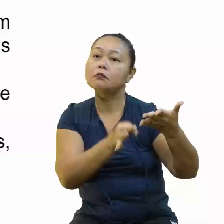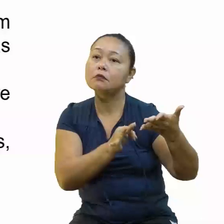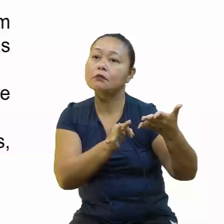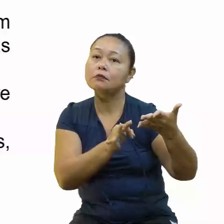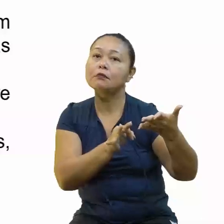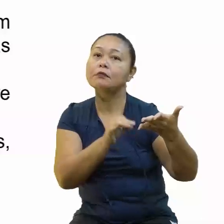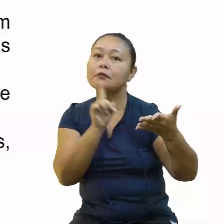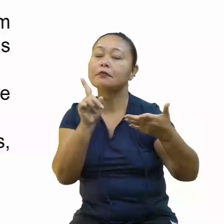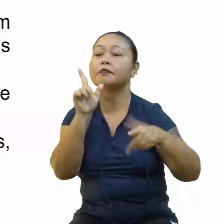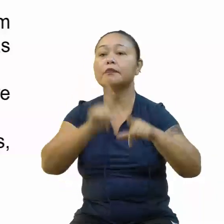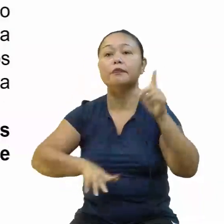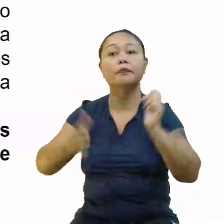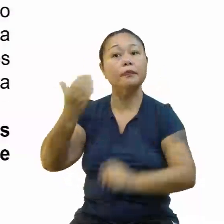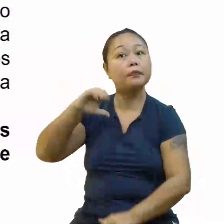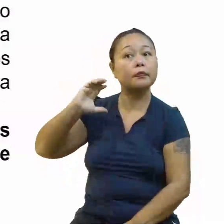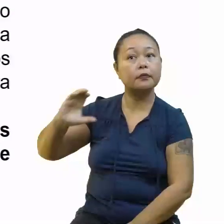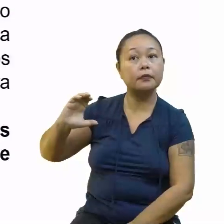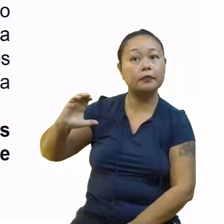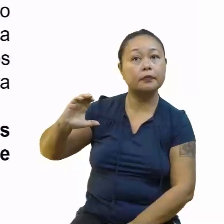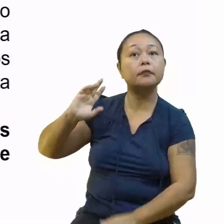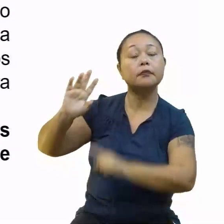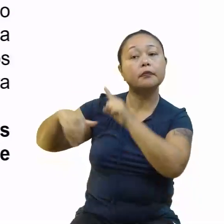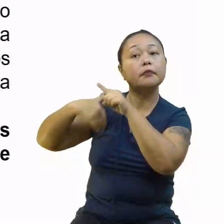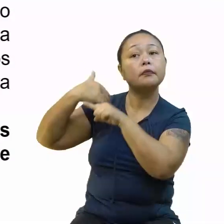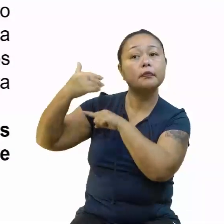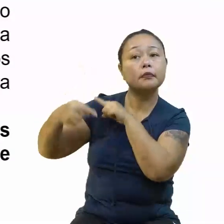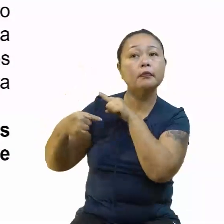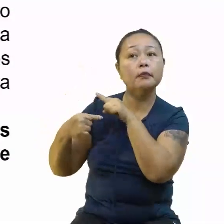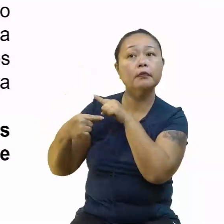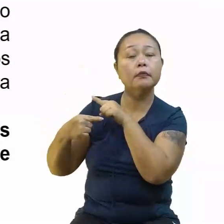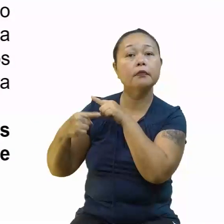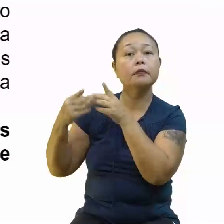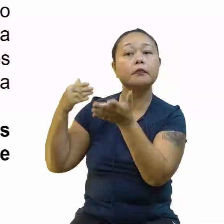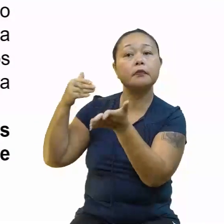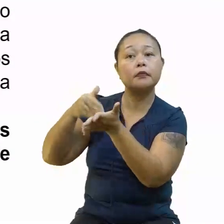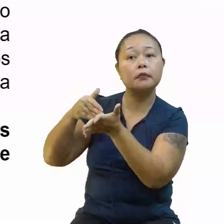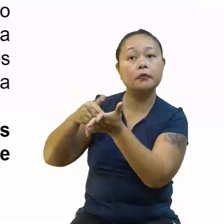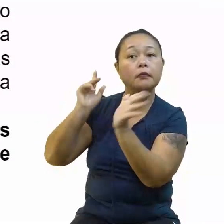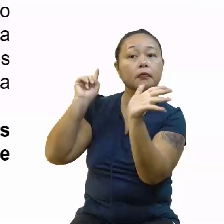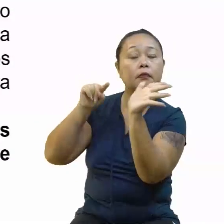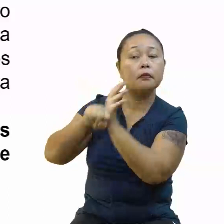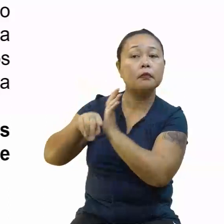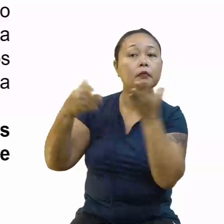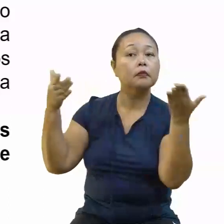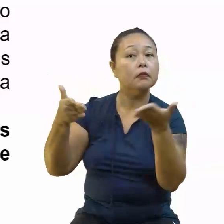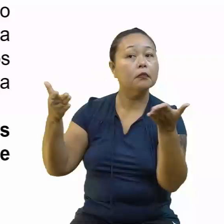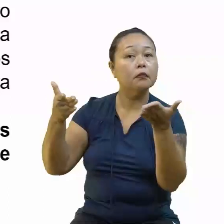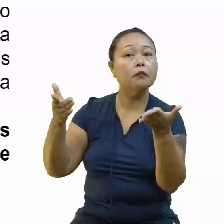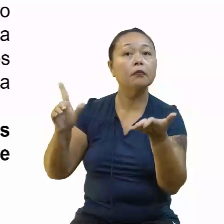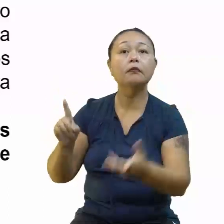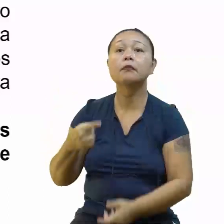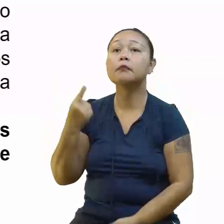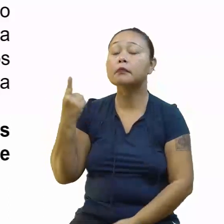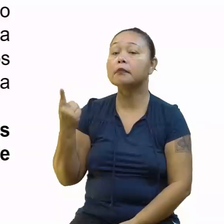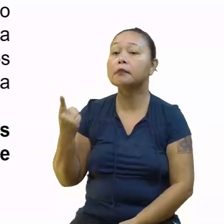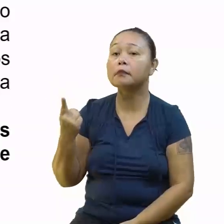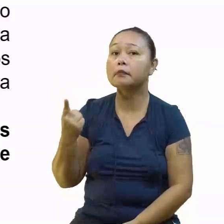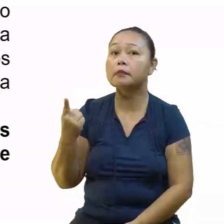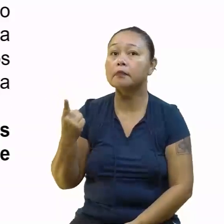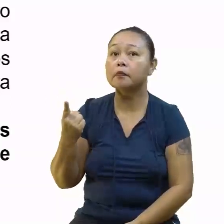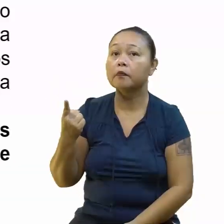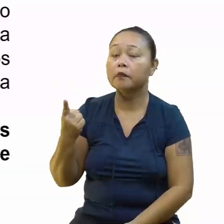que é a letra C. Vamos seguir a nossa última questão de hoje, que fala aí, é uma